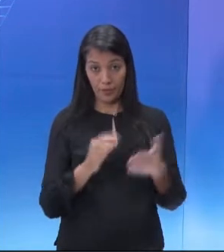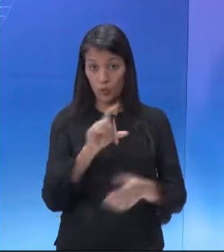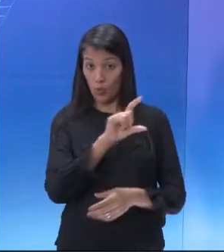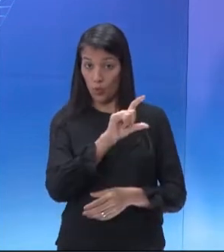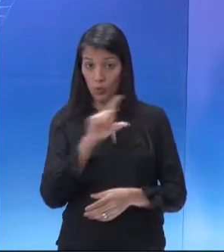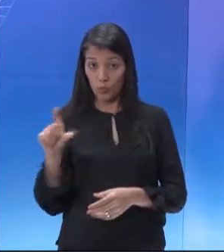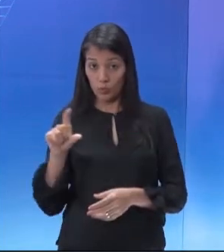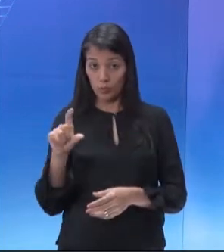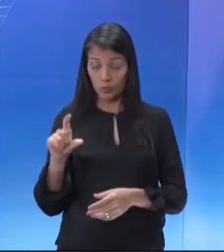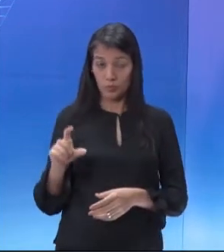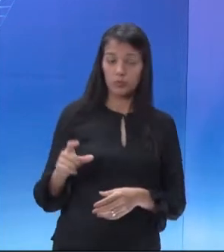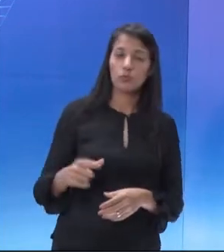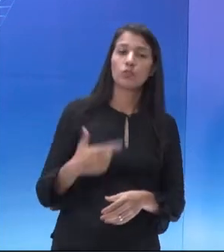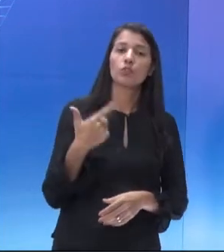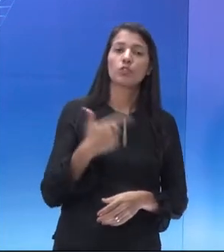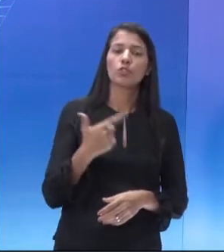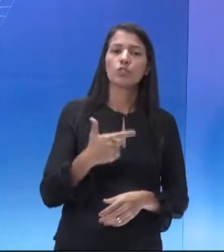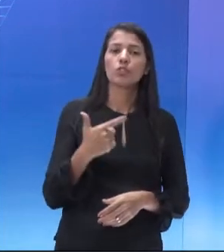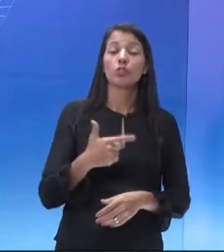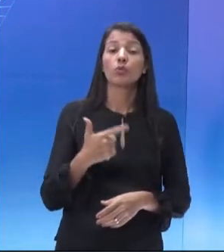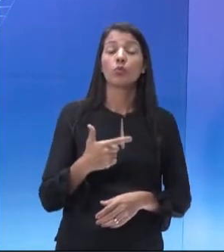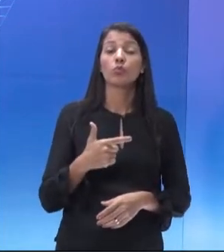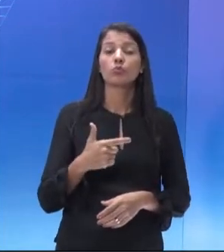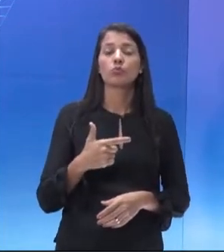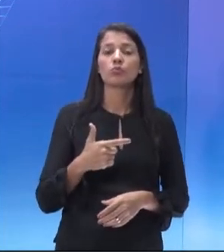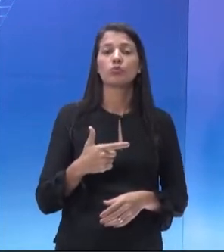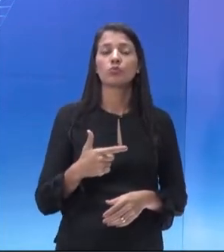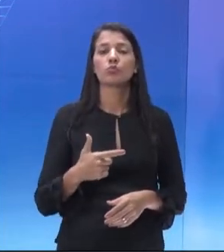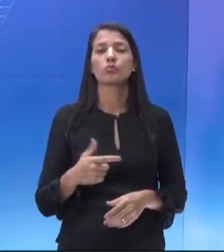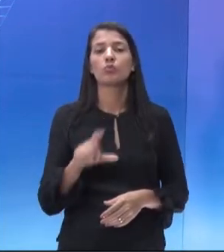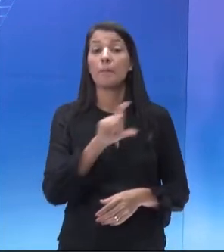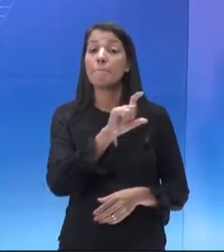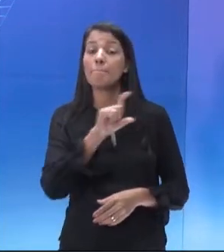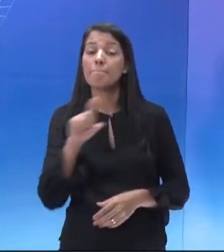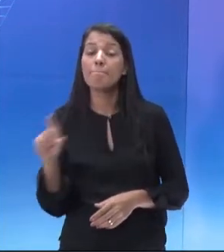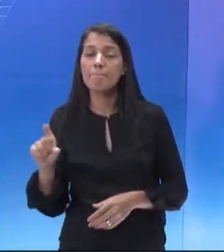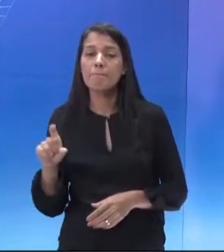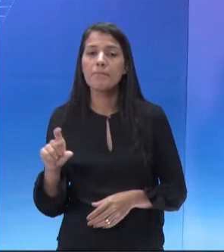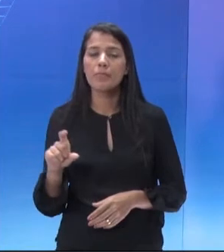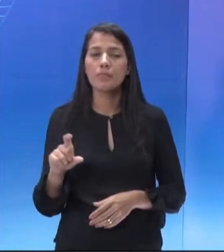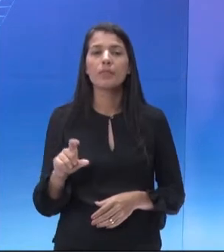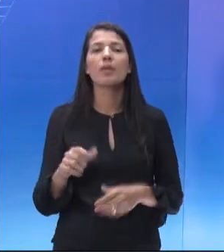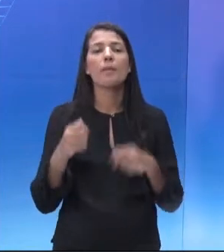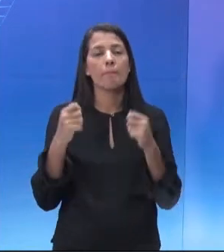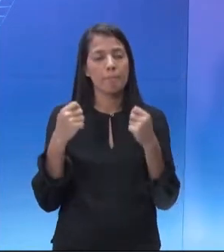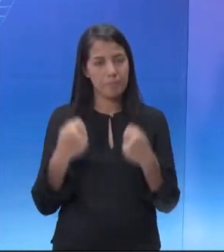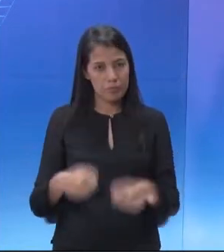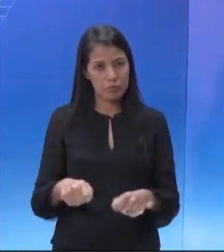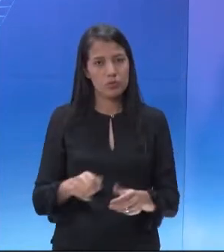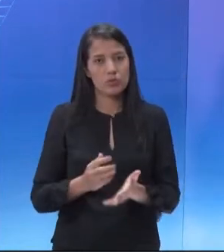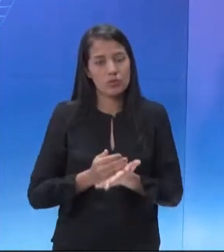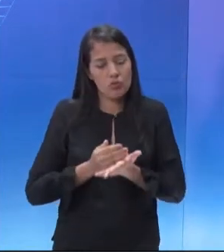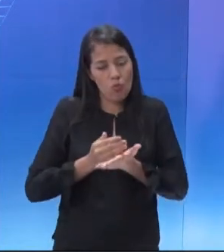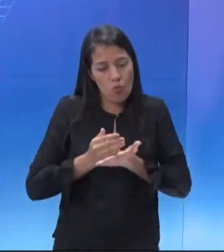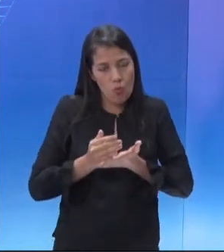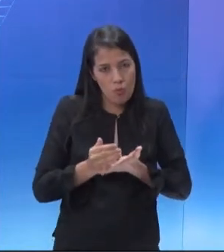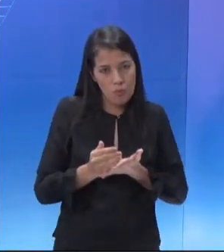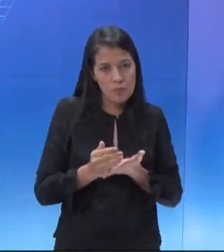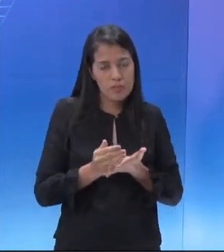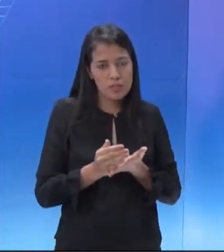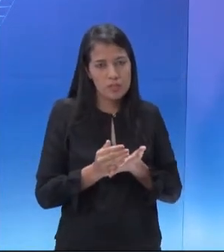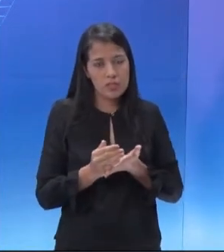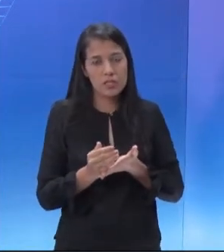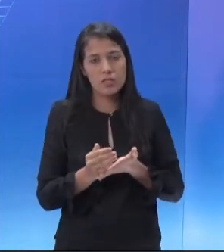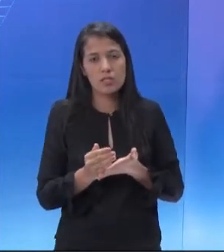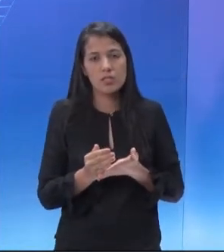2º parágrafo, você pode começar. Um aspecto importante a ser ressaltado, vou repetir, um aspecto importante